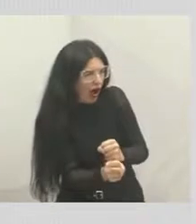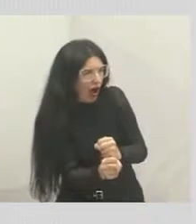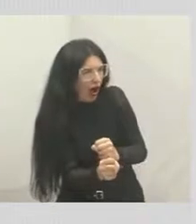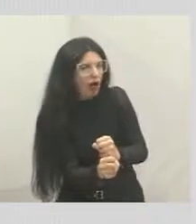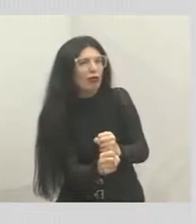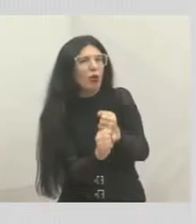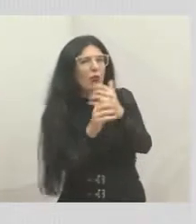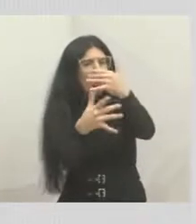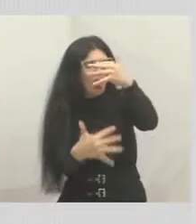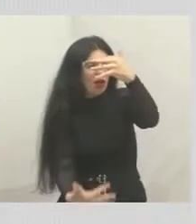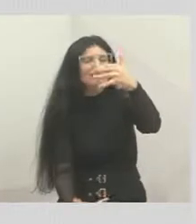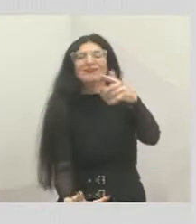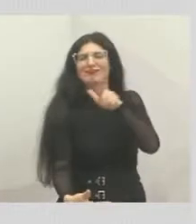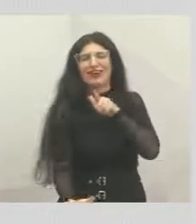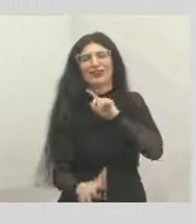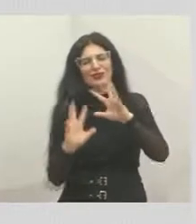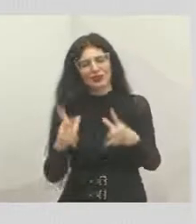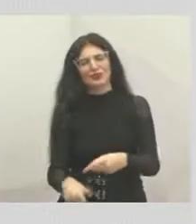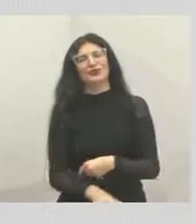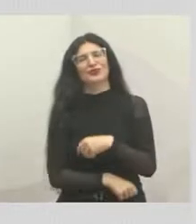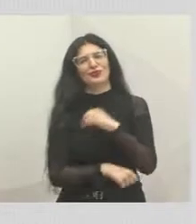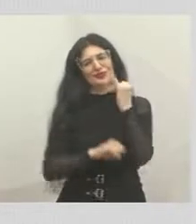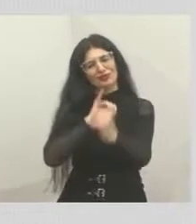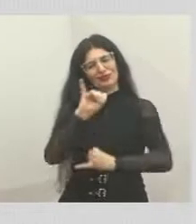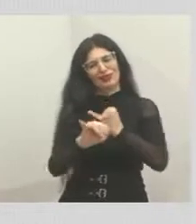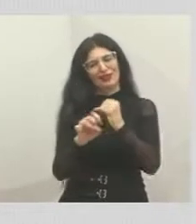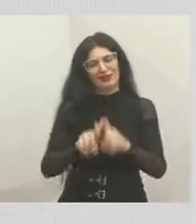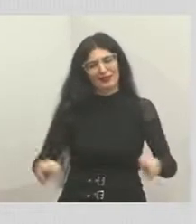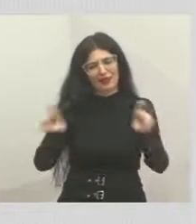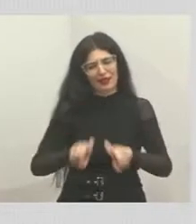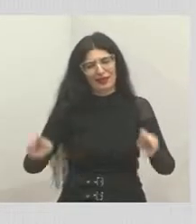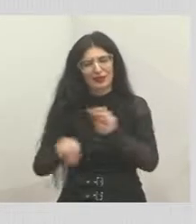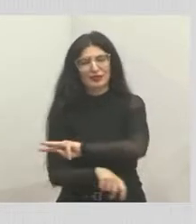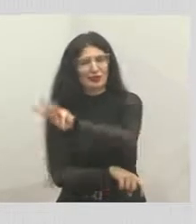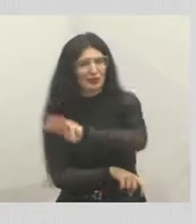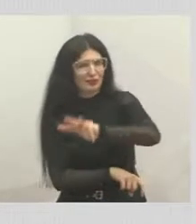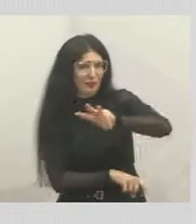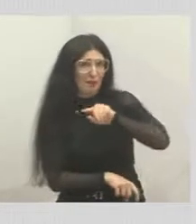na página da internet, no site do município,